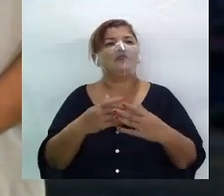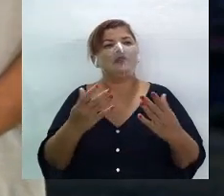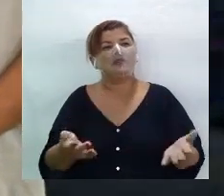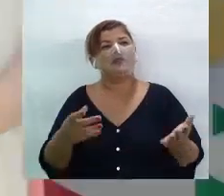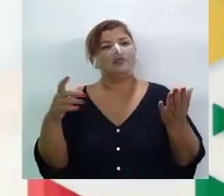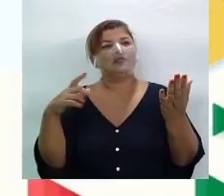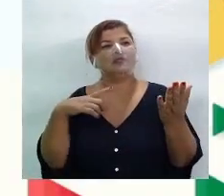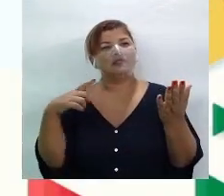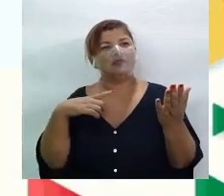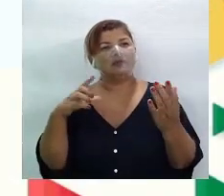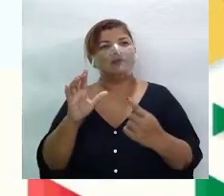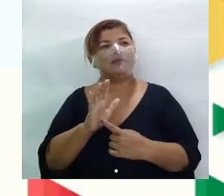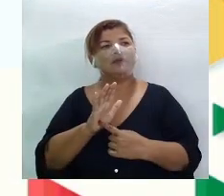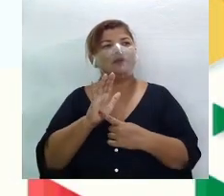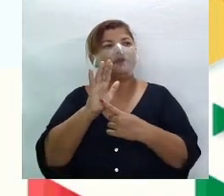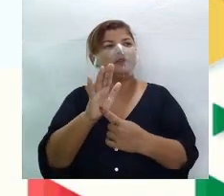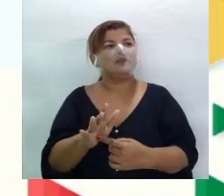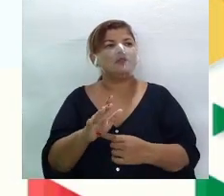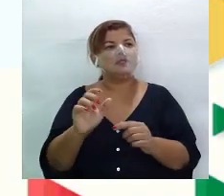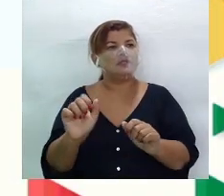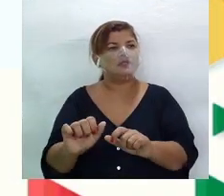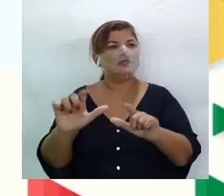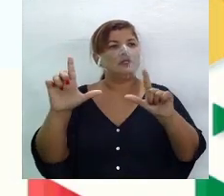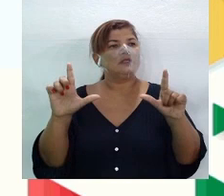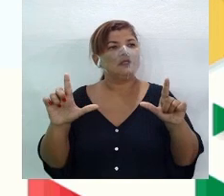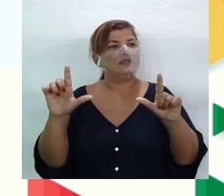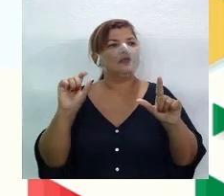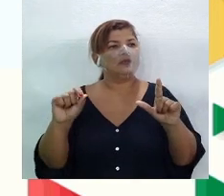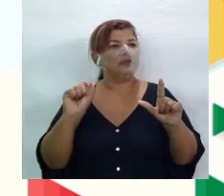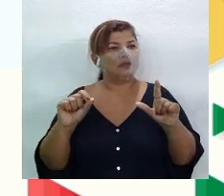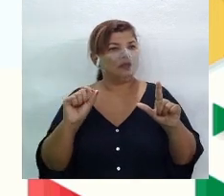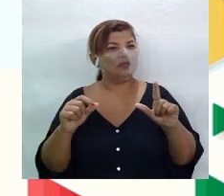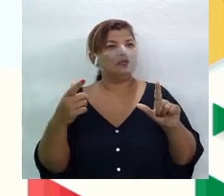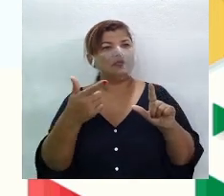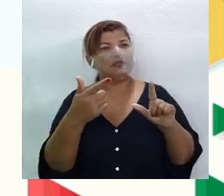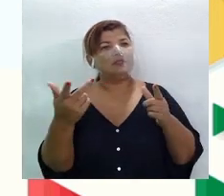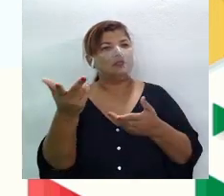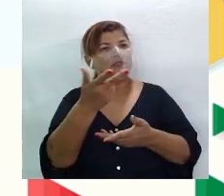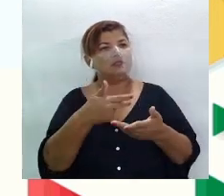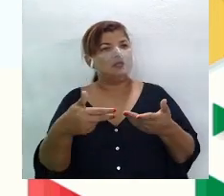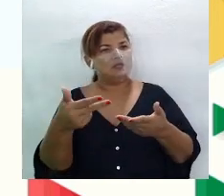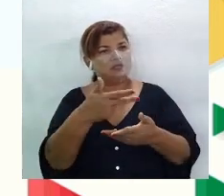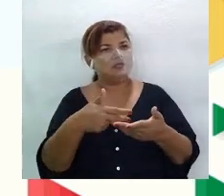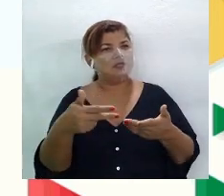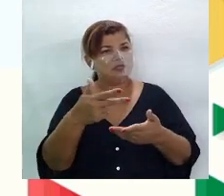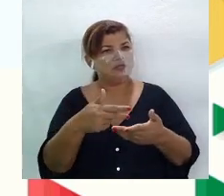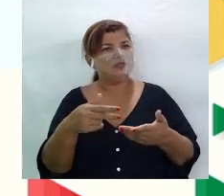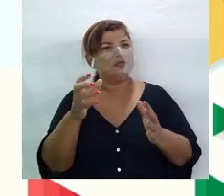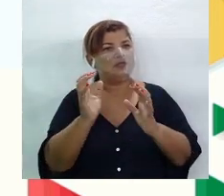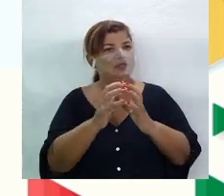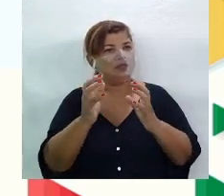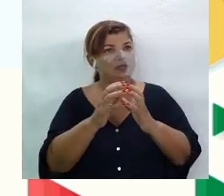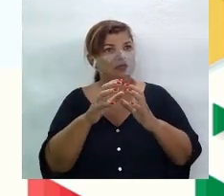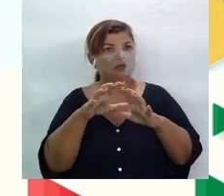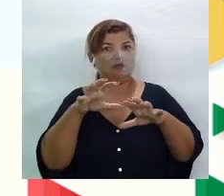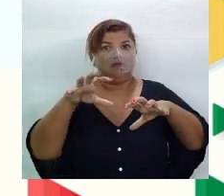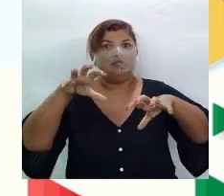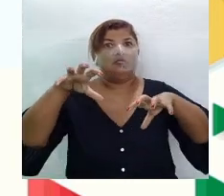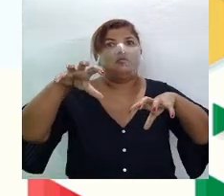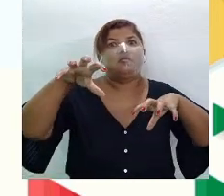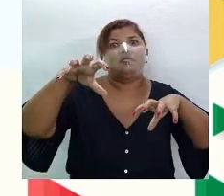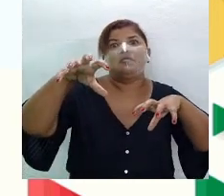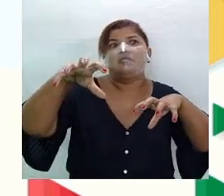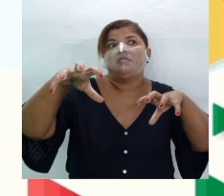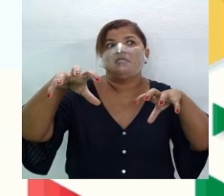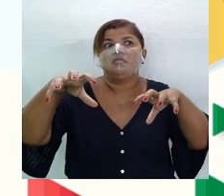aqui na tela, podemos observar, não é, que este desenho, né, do Recife mal assombrado,